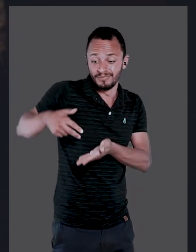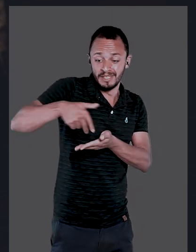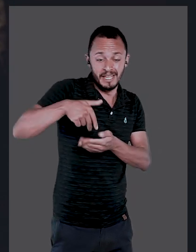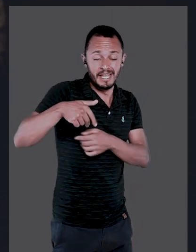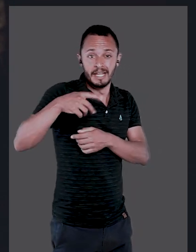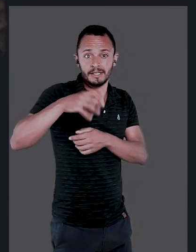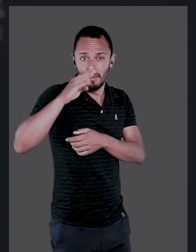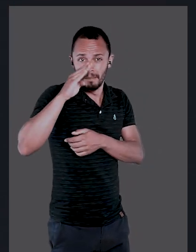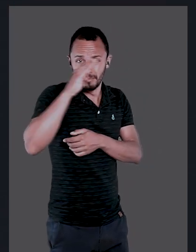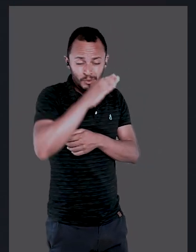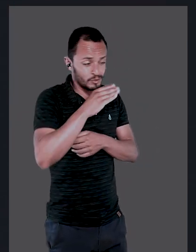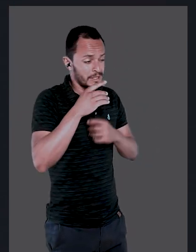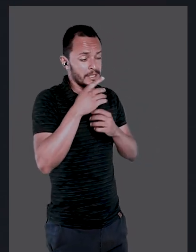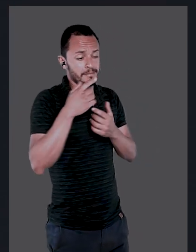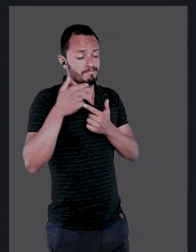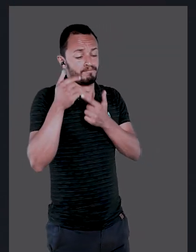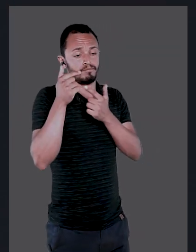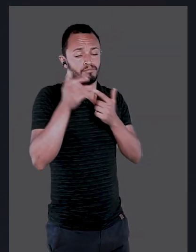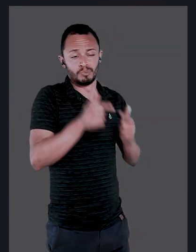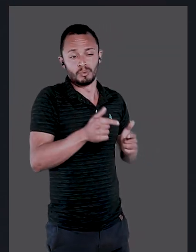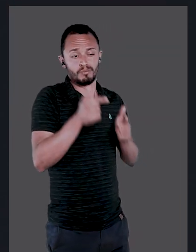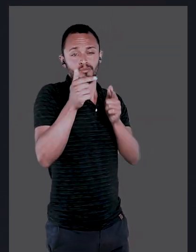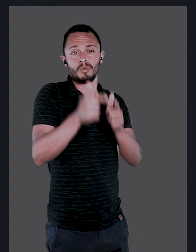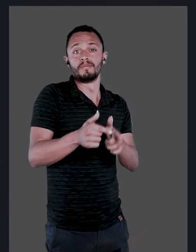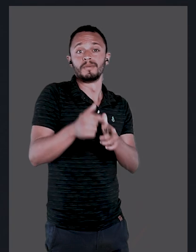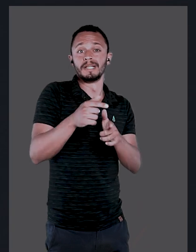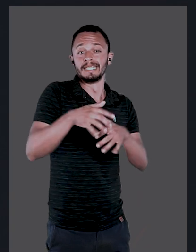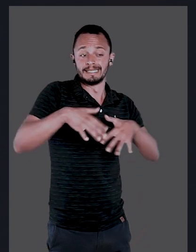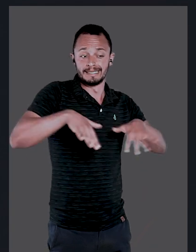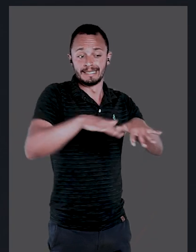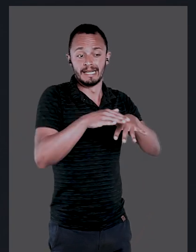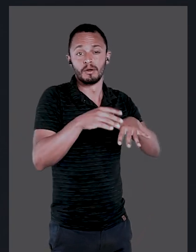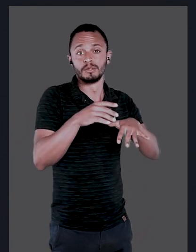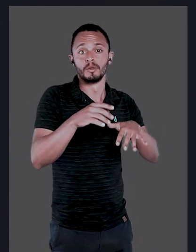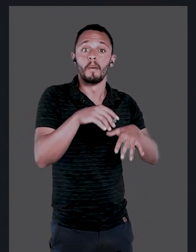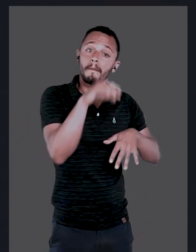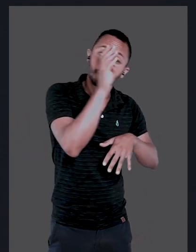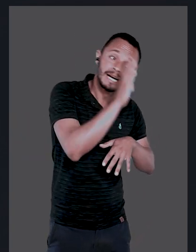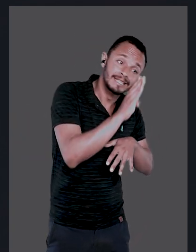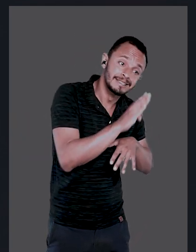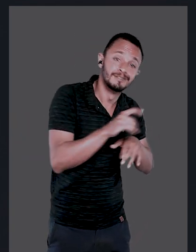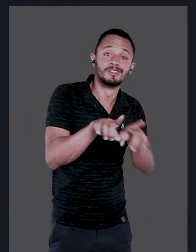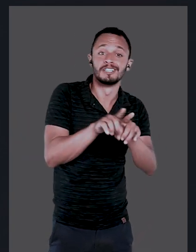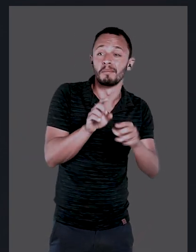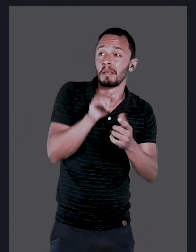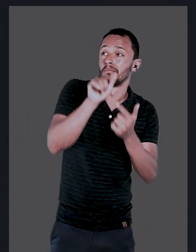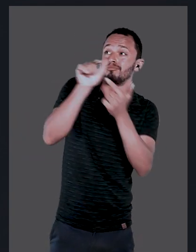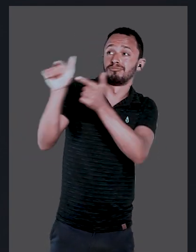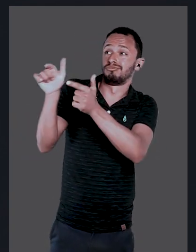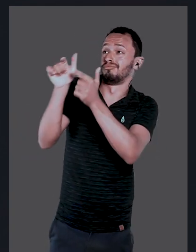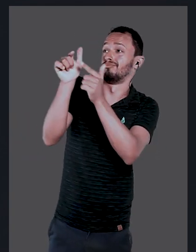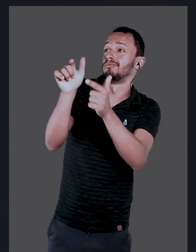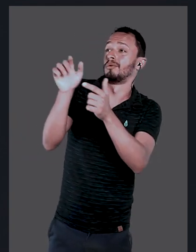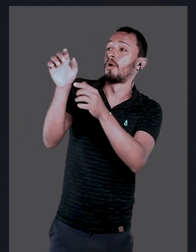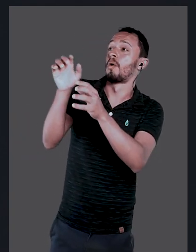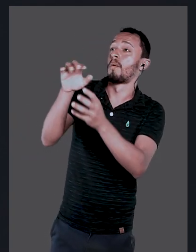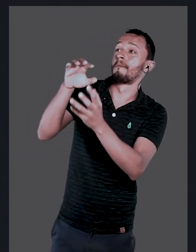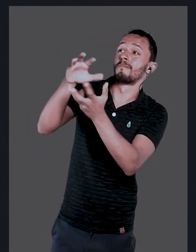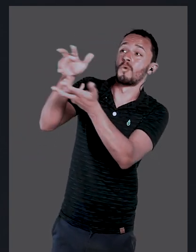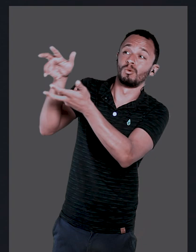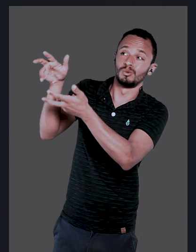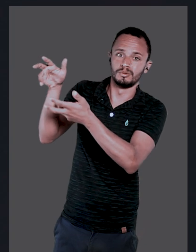mandato tem estado a mexer as consciências dos brasileiros e do mundo, mas tem estado,